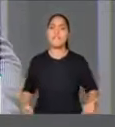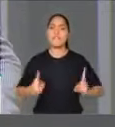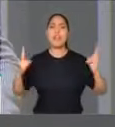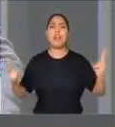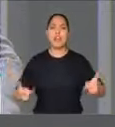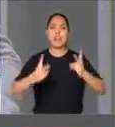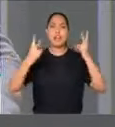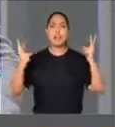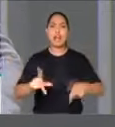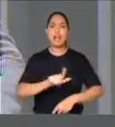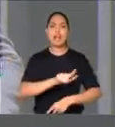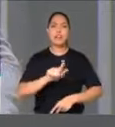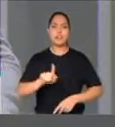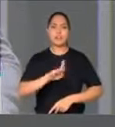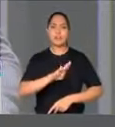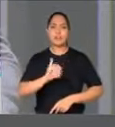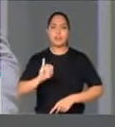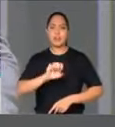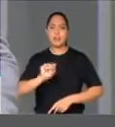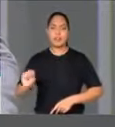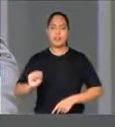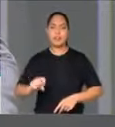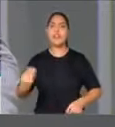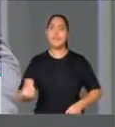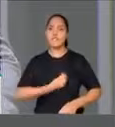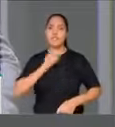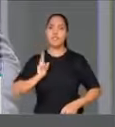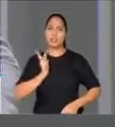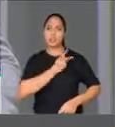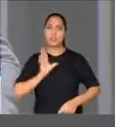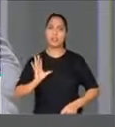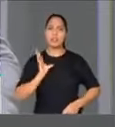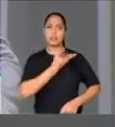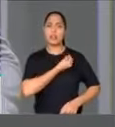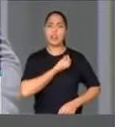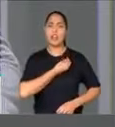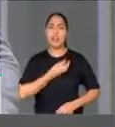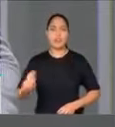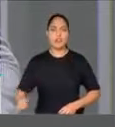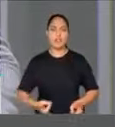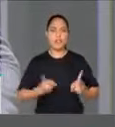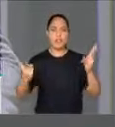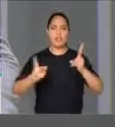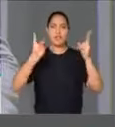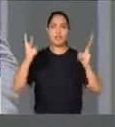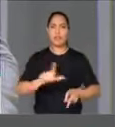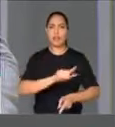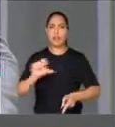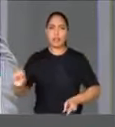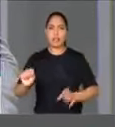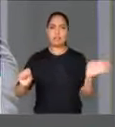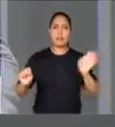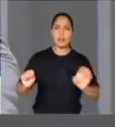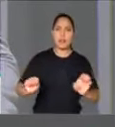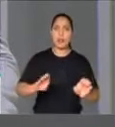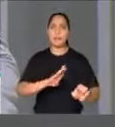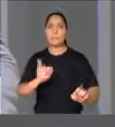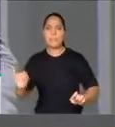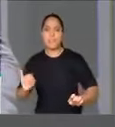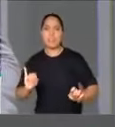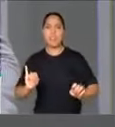movimento LGBT brasileiro, viva as travestis, as transexuais, viva as lésbicas, os gays, os bissexuais,